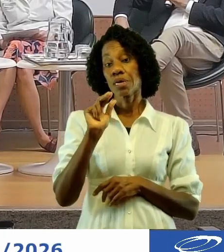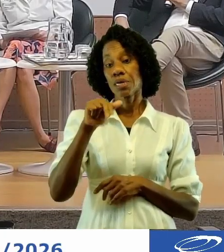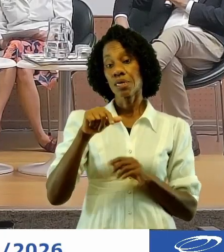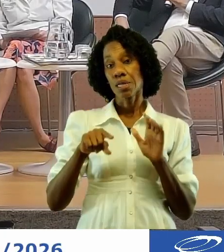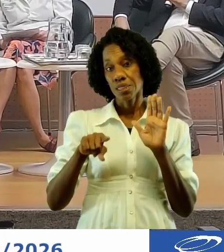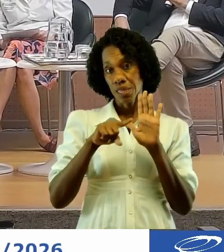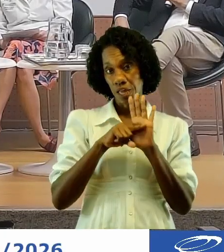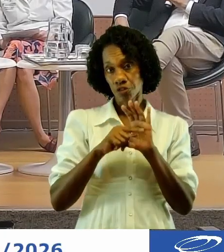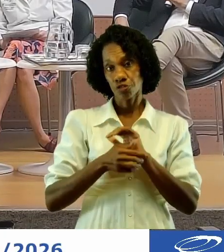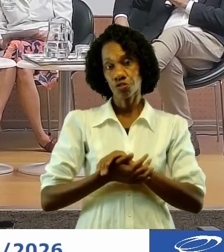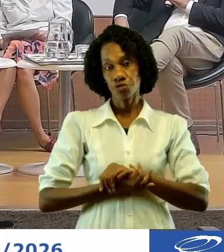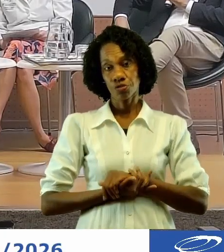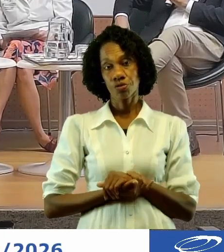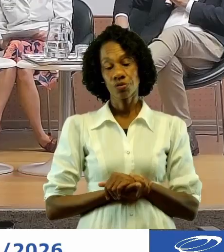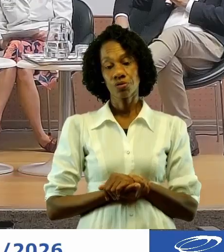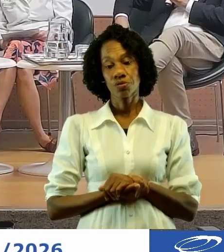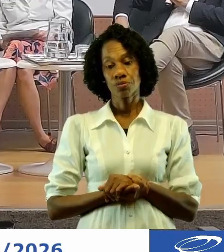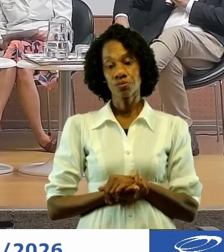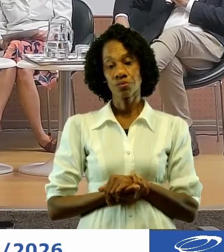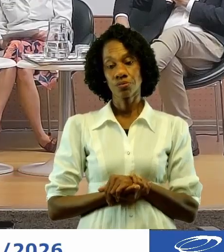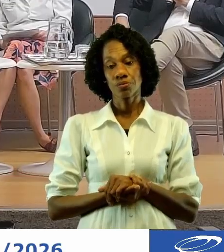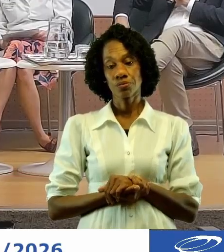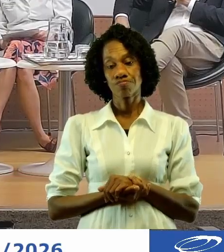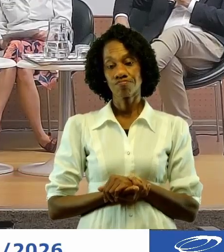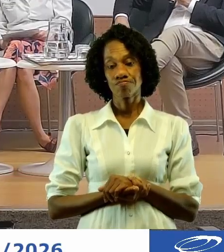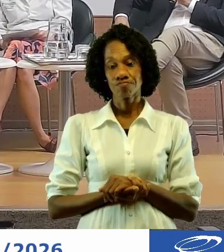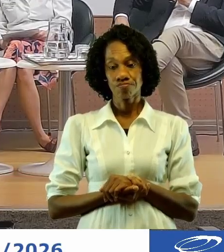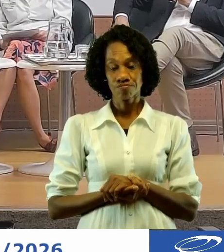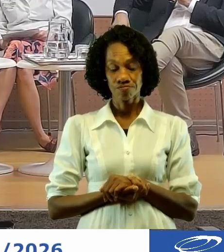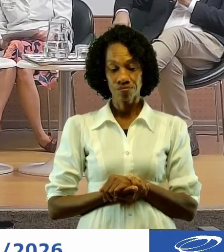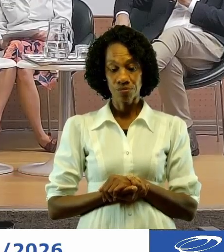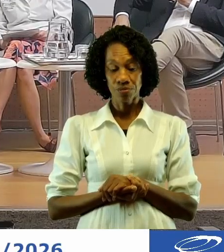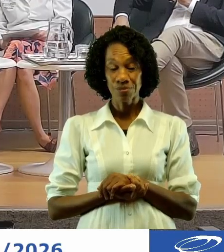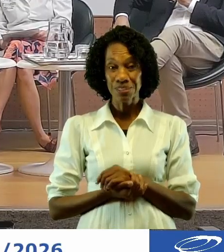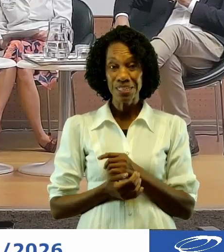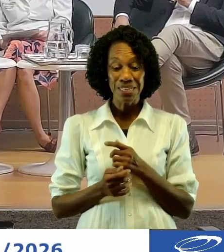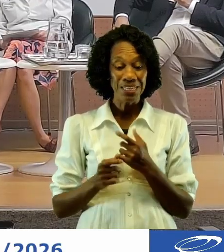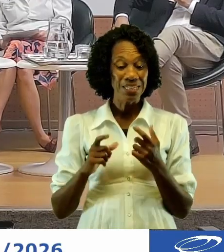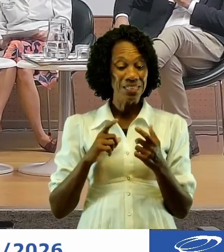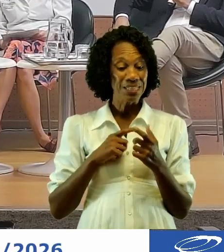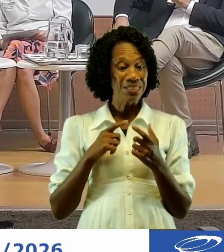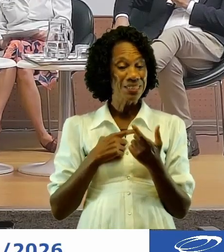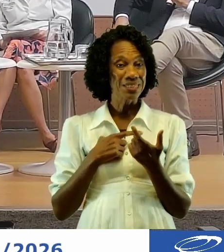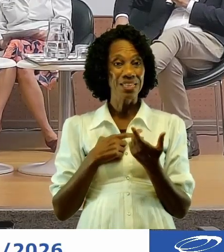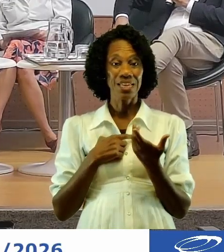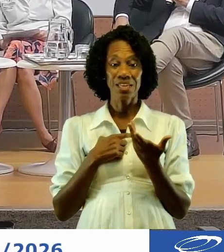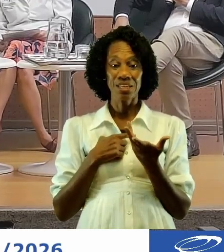coagulans, negative coagulans, and E aumento das concentrações de vitórias